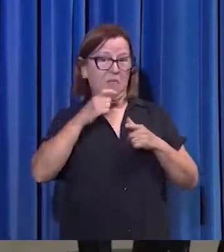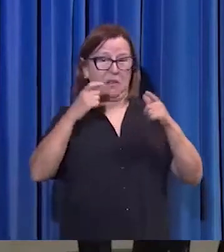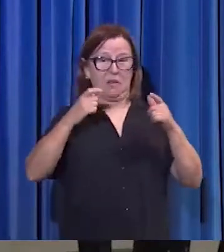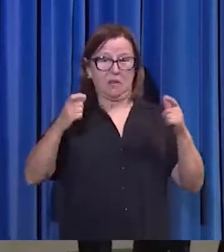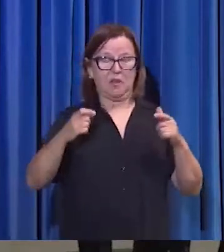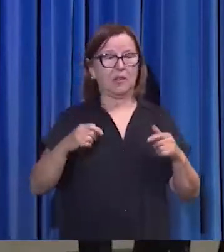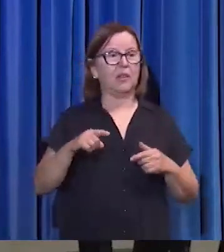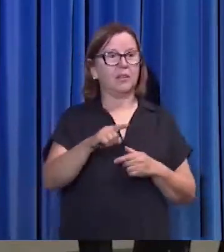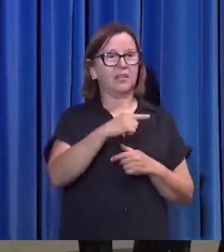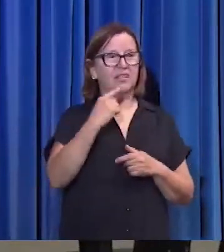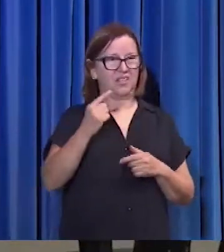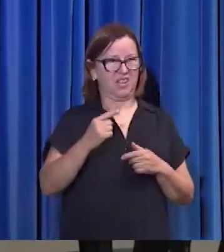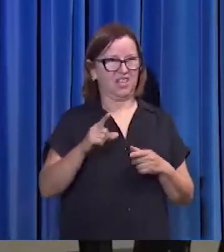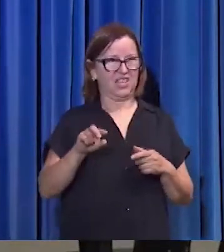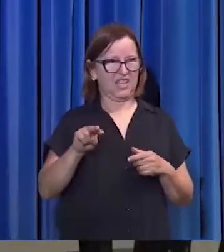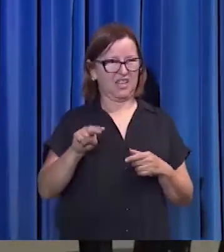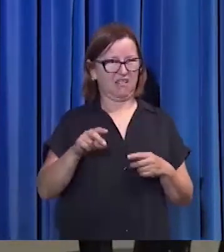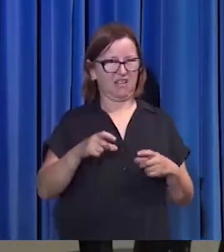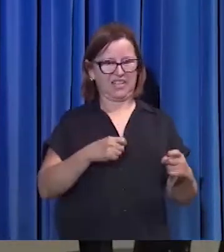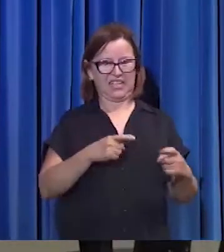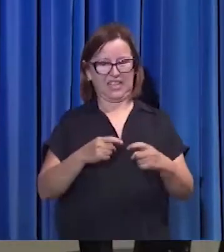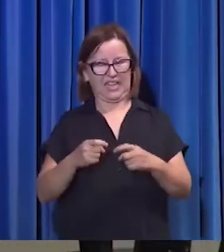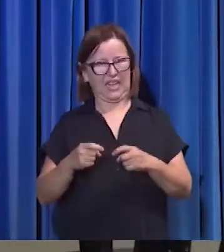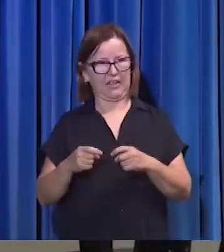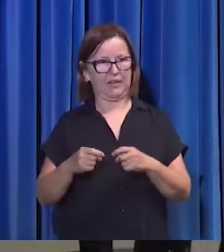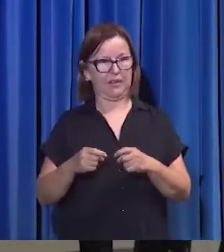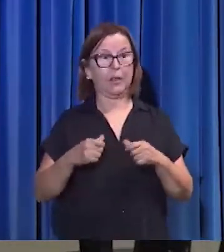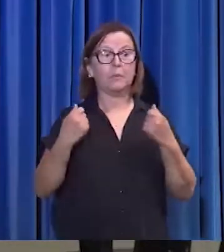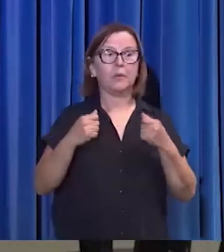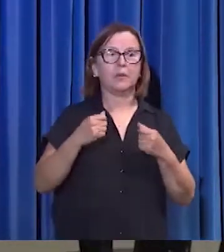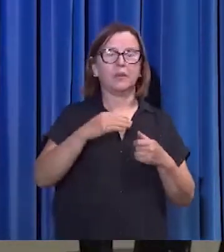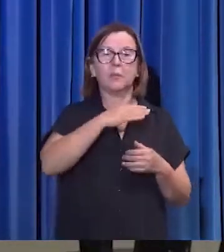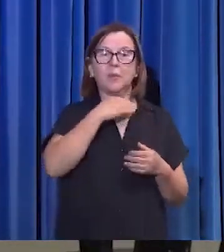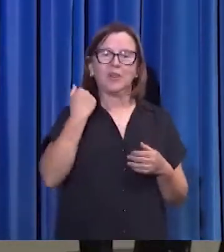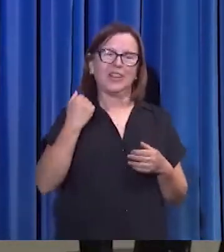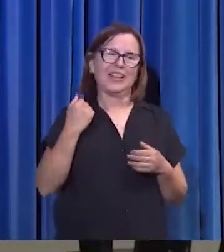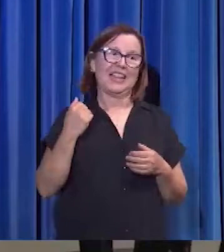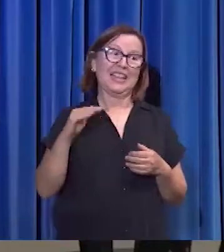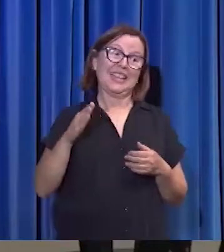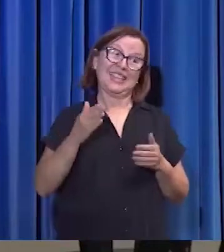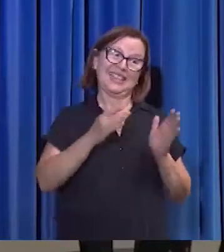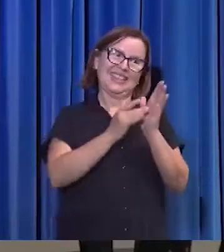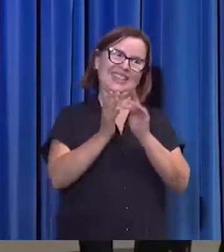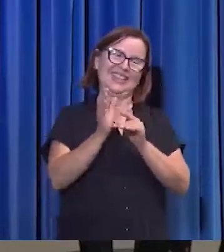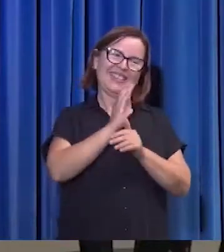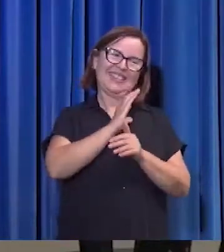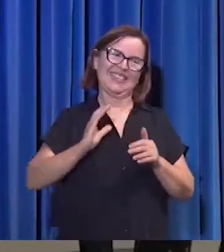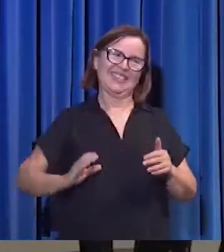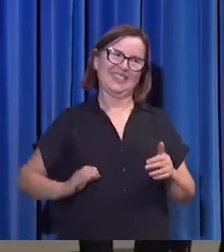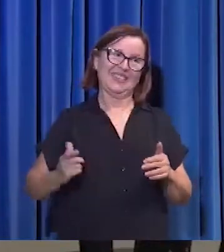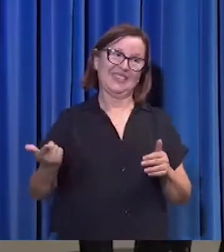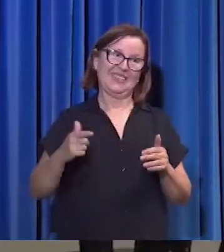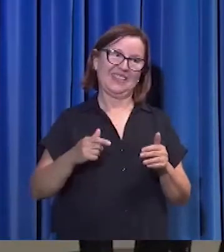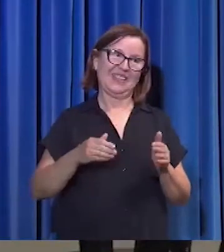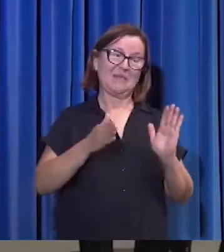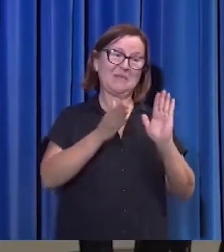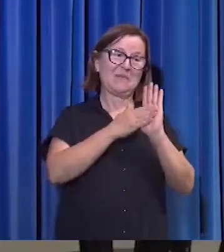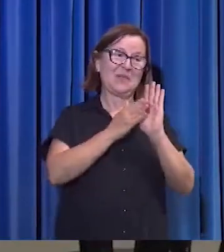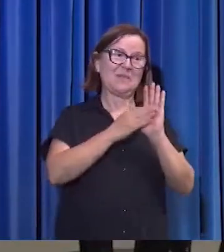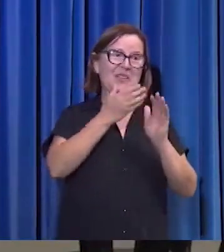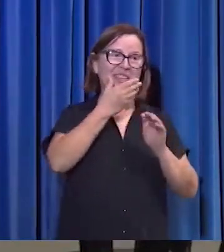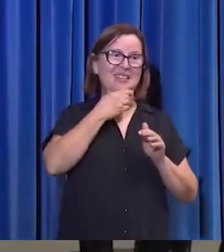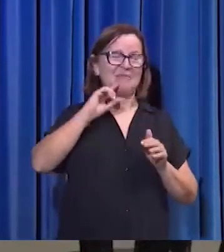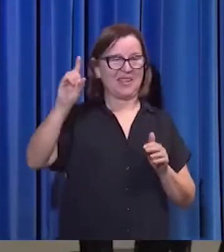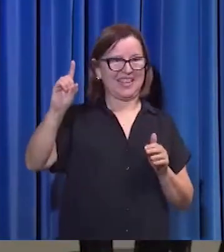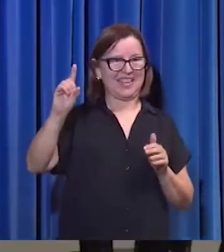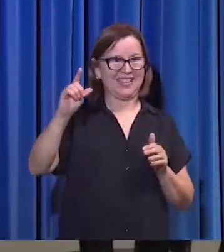mundo e nós precisávamos morrer. E Jesus Cristo veio com o propósito do Pai para